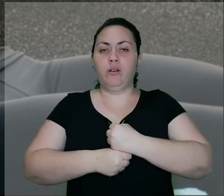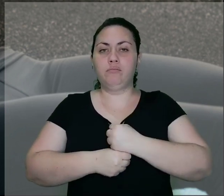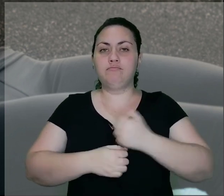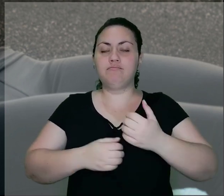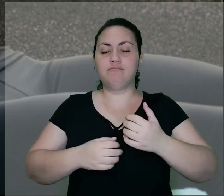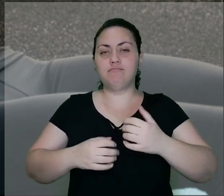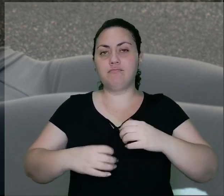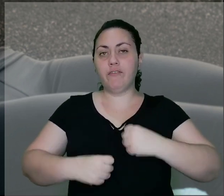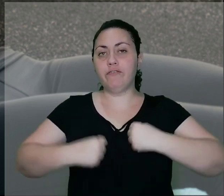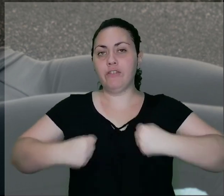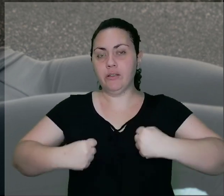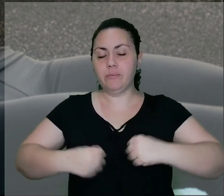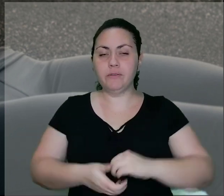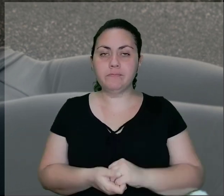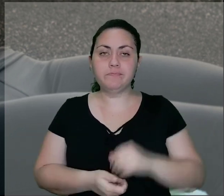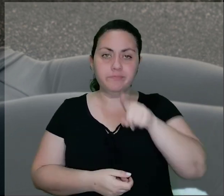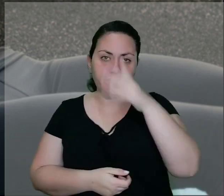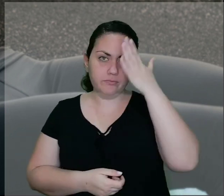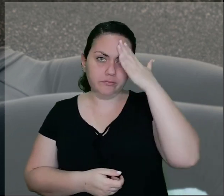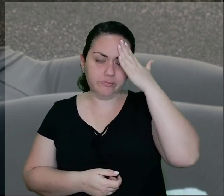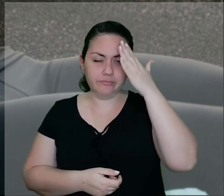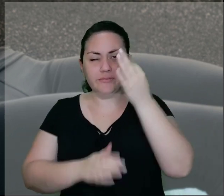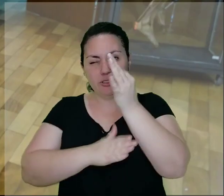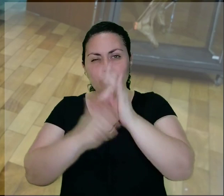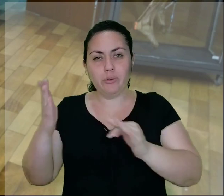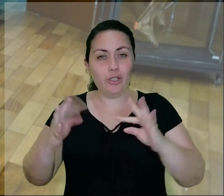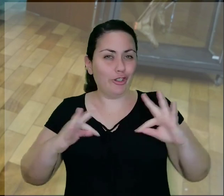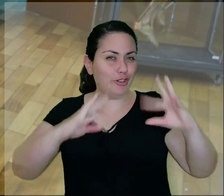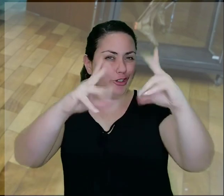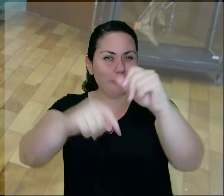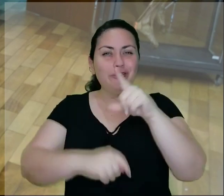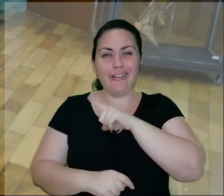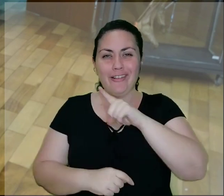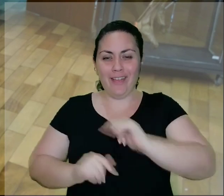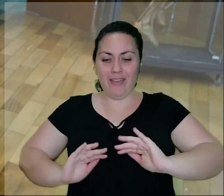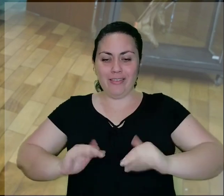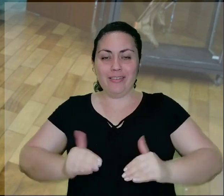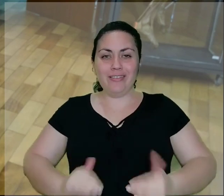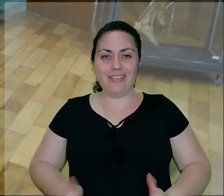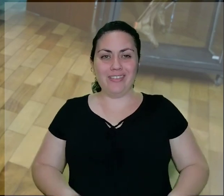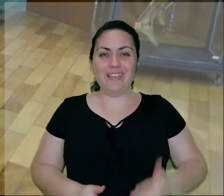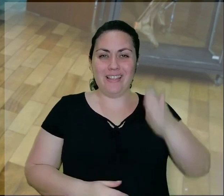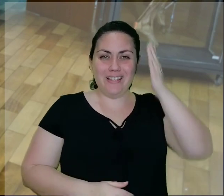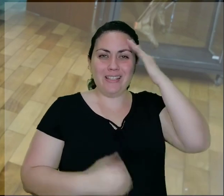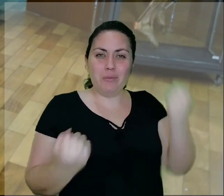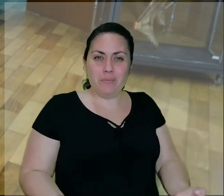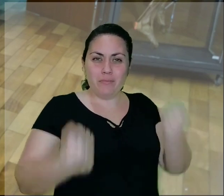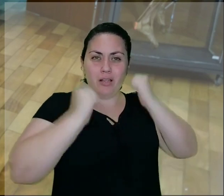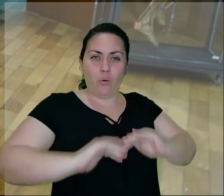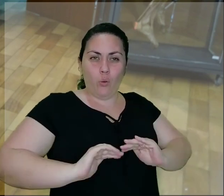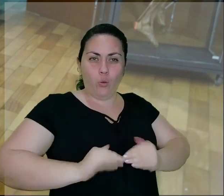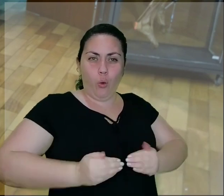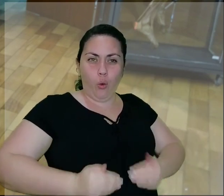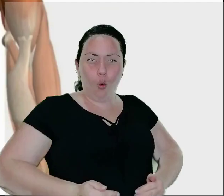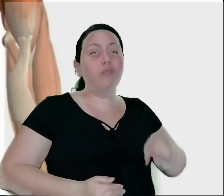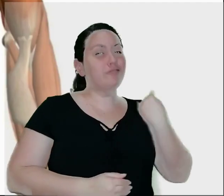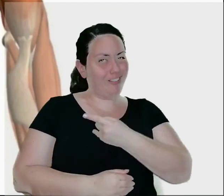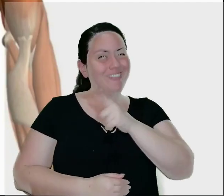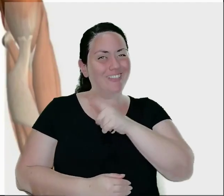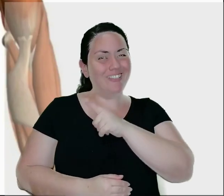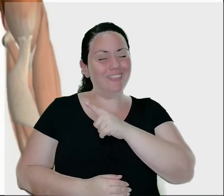teoria, todos nós temos um abdômen de tanquinho? Pois é, ele é formado pelas